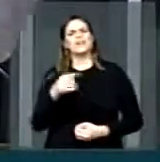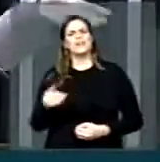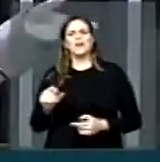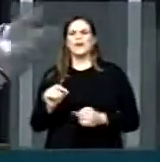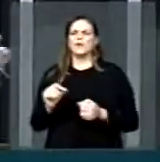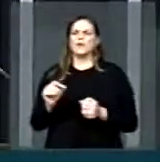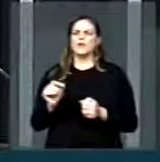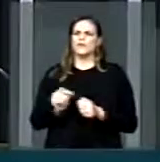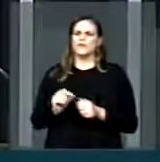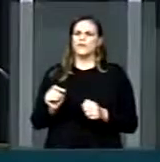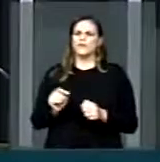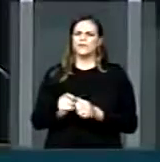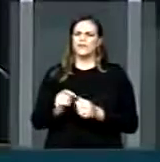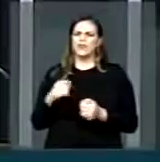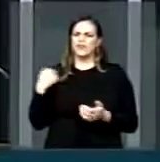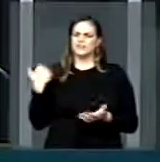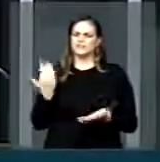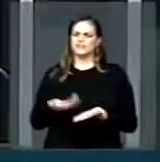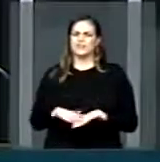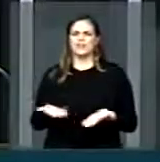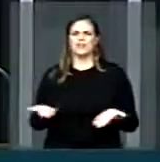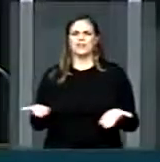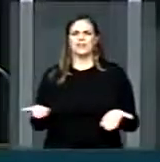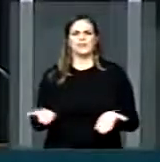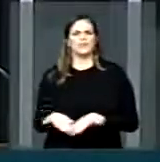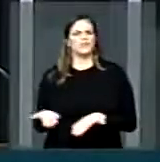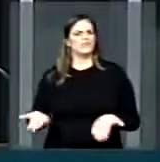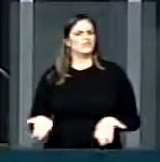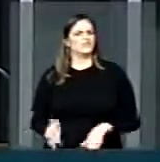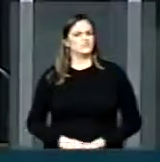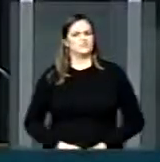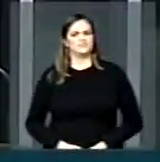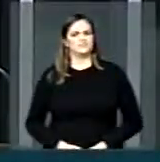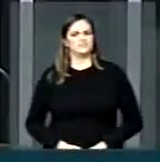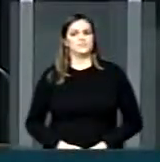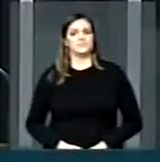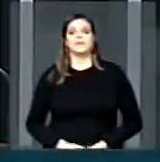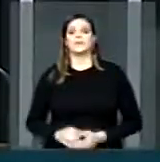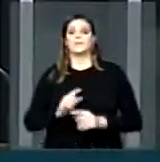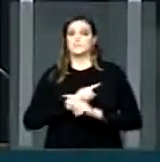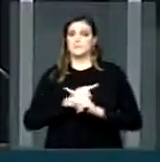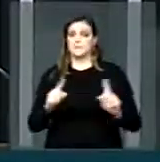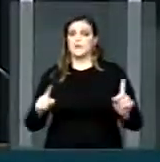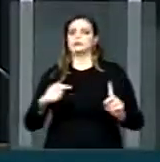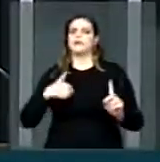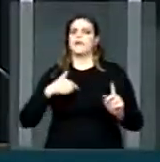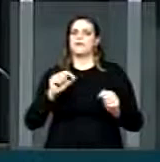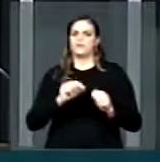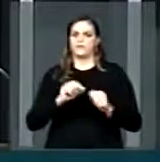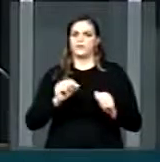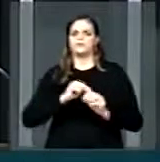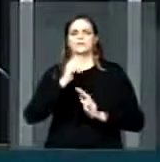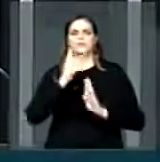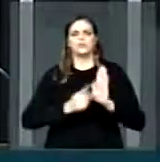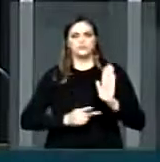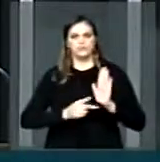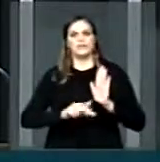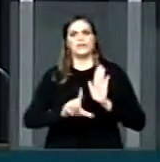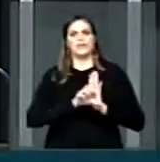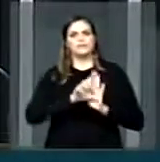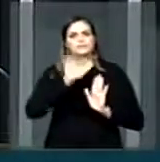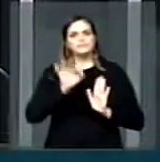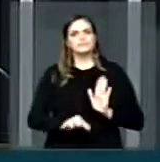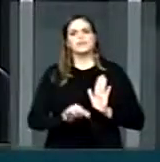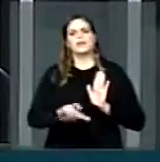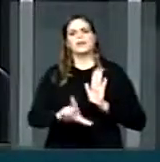feitos e ainda fazem das ferrovias brasileiras. Ainda bem que um projeto de minha autoria que se tornou lei, a